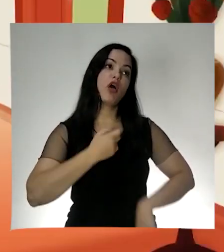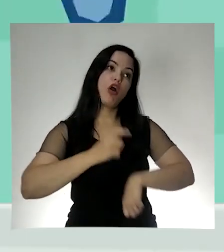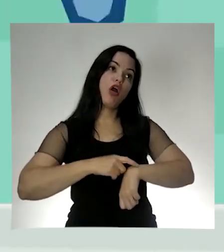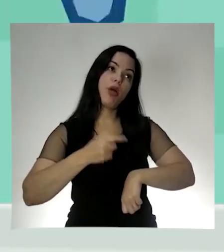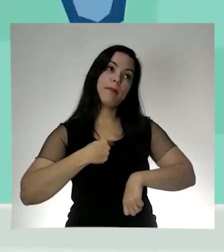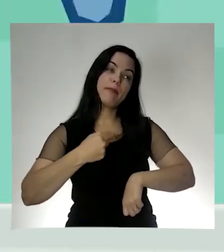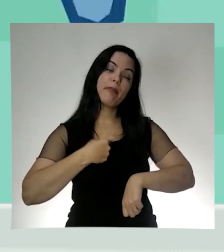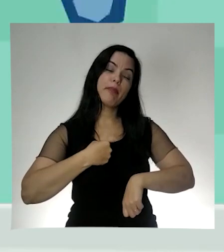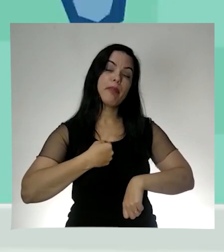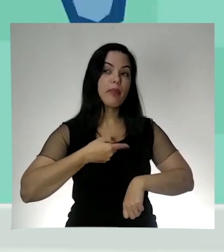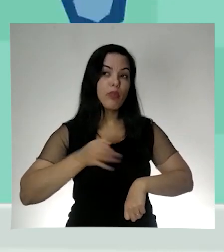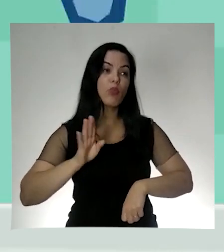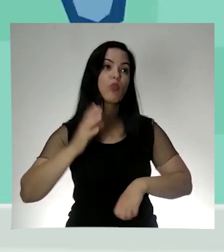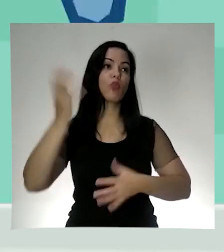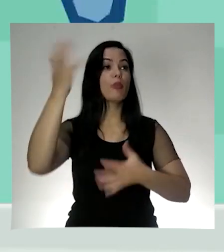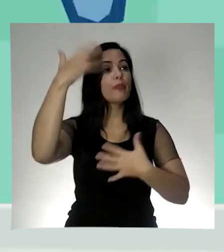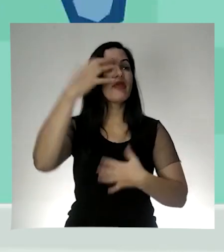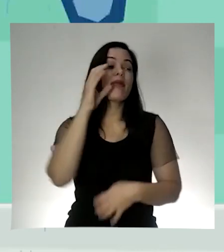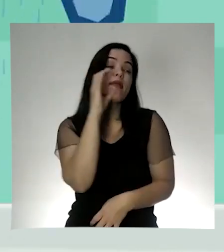quentinho.